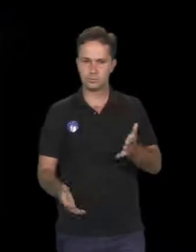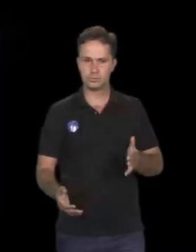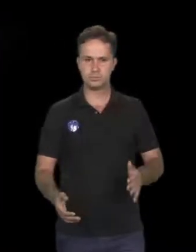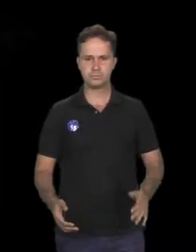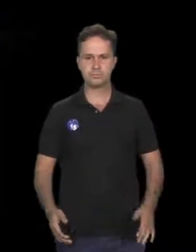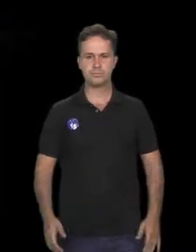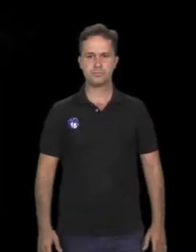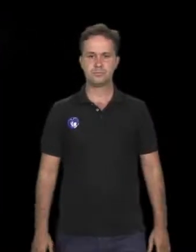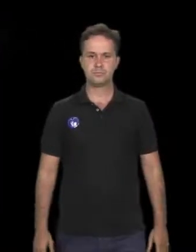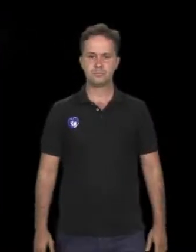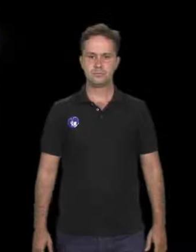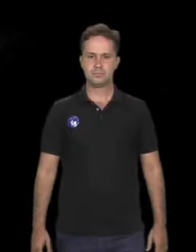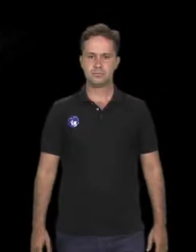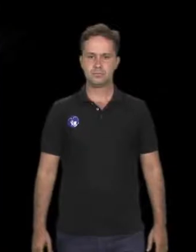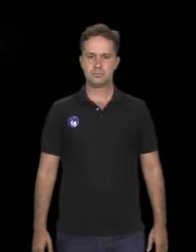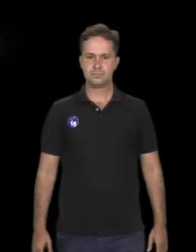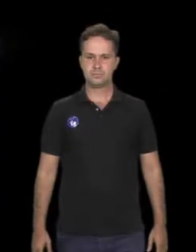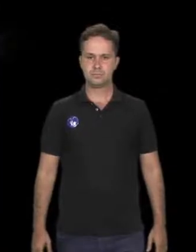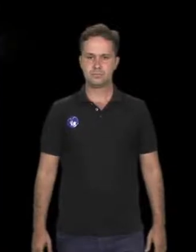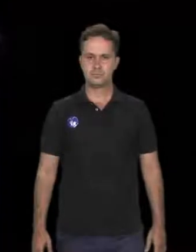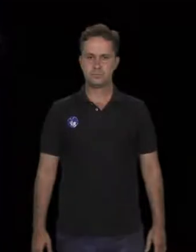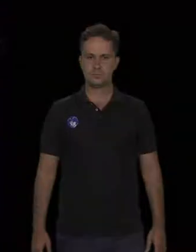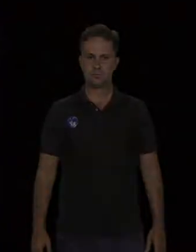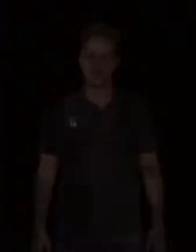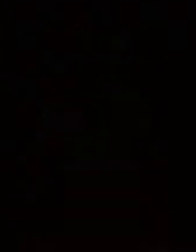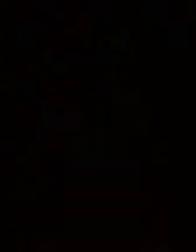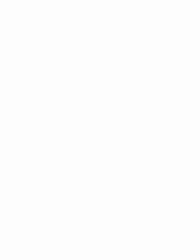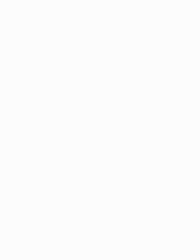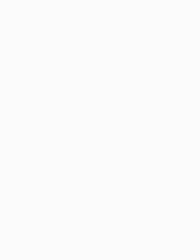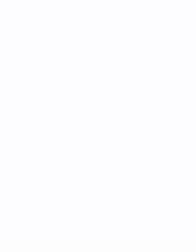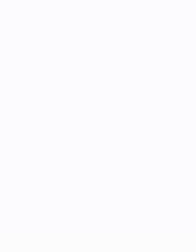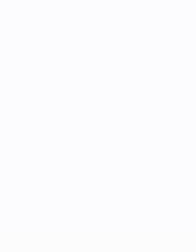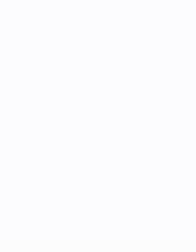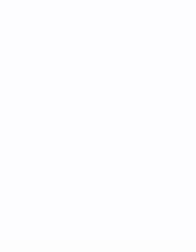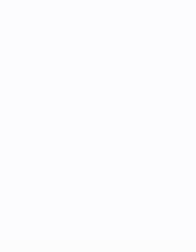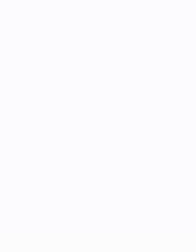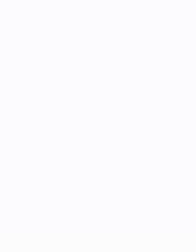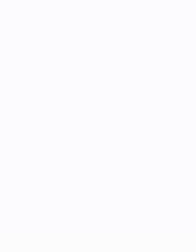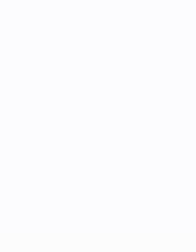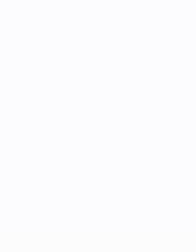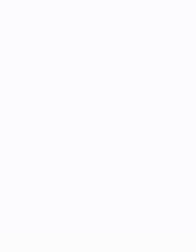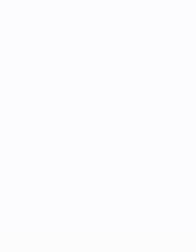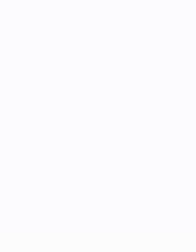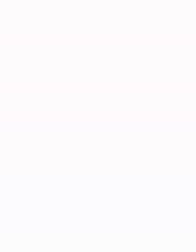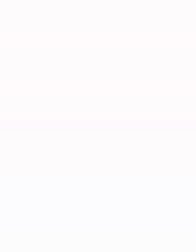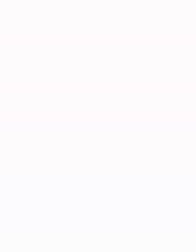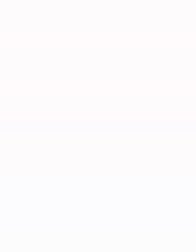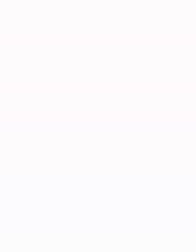Música.